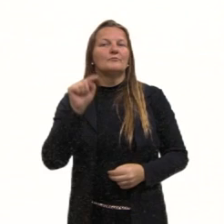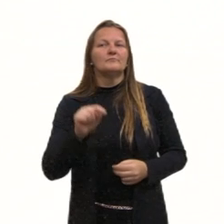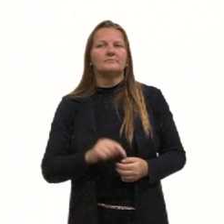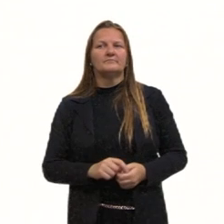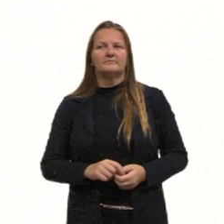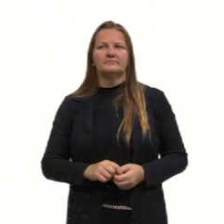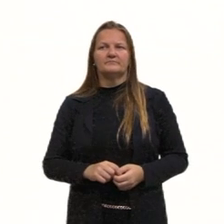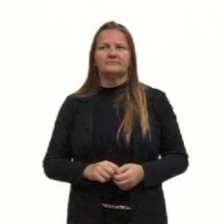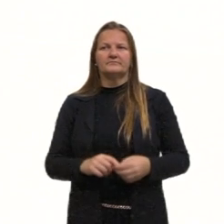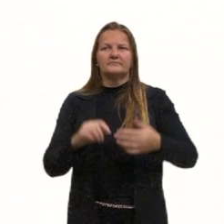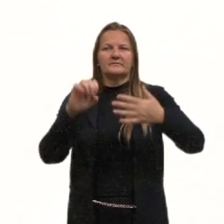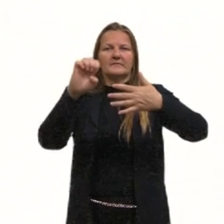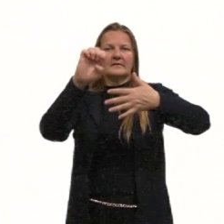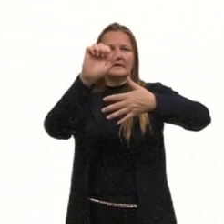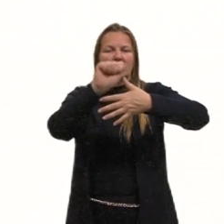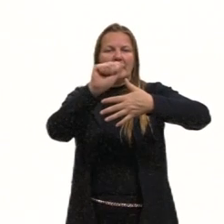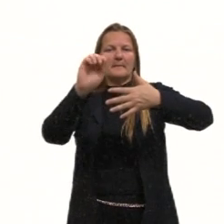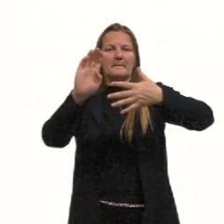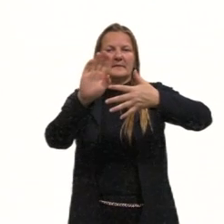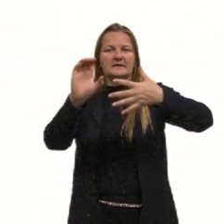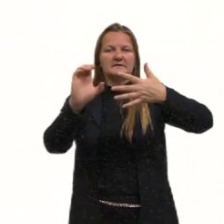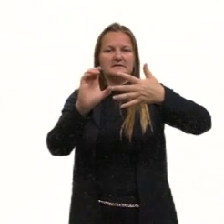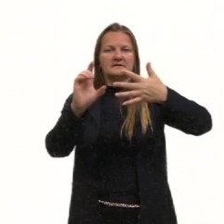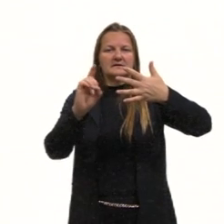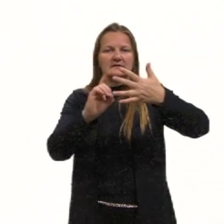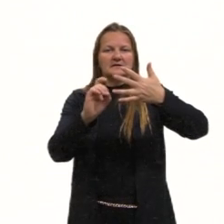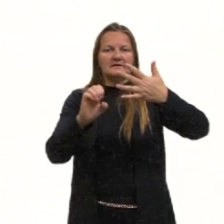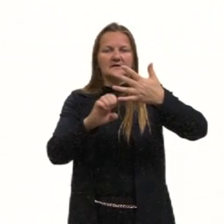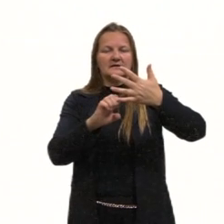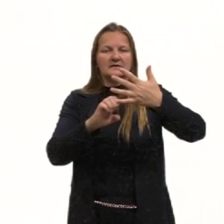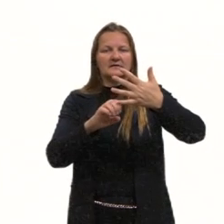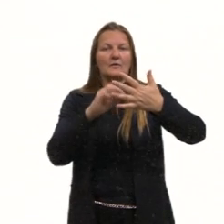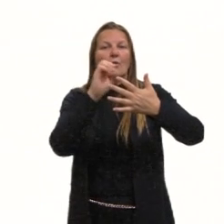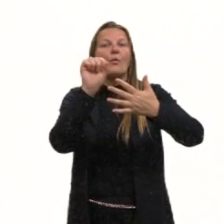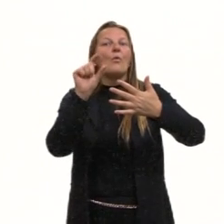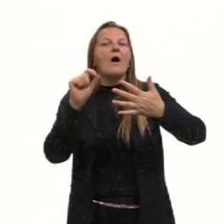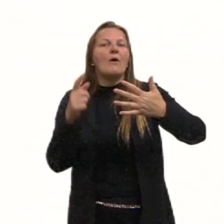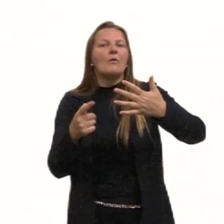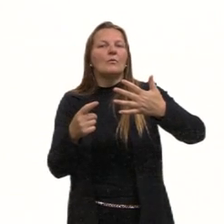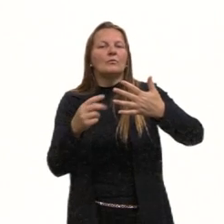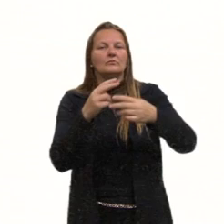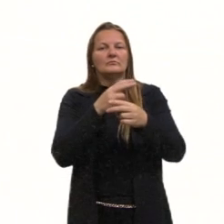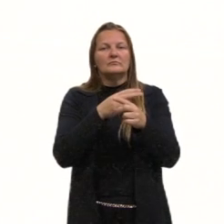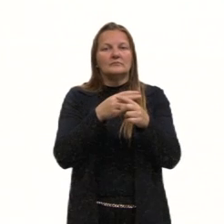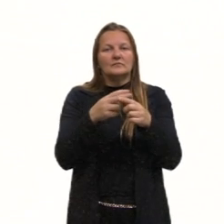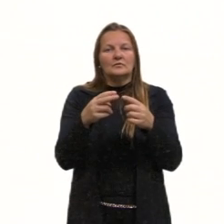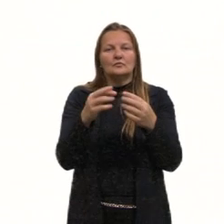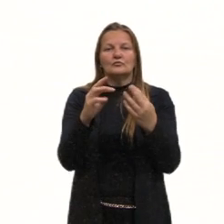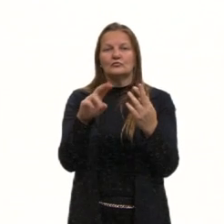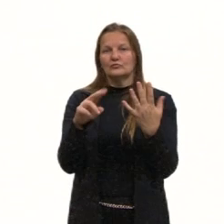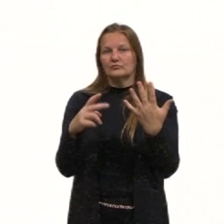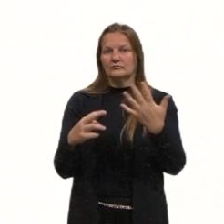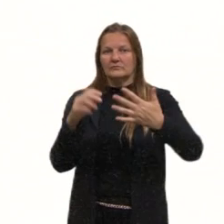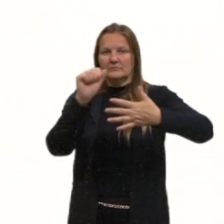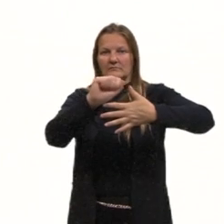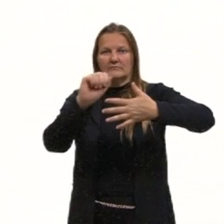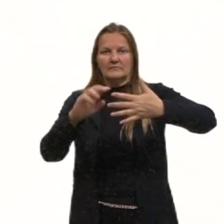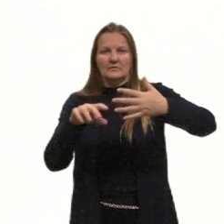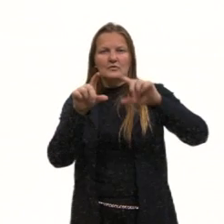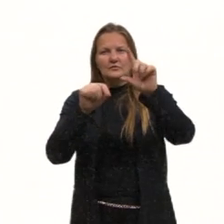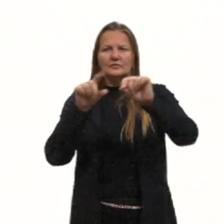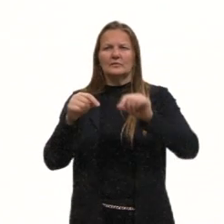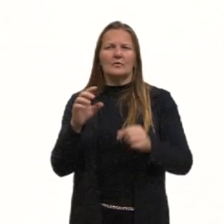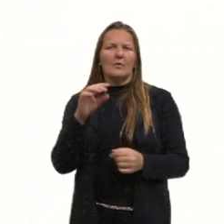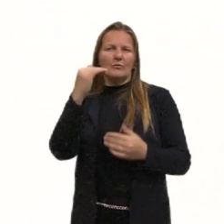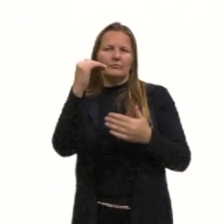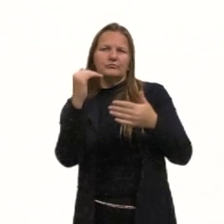da eliminação da substituição oxirredução a neutralização ou a hidrogenação E aí o